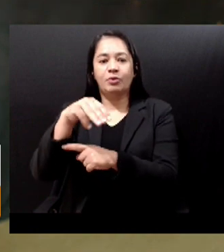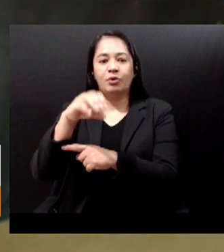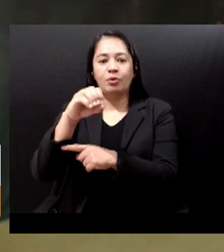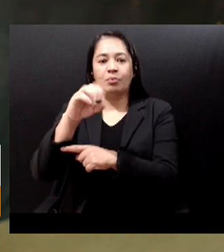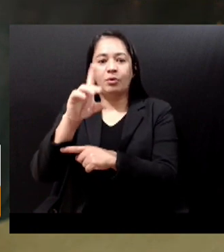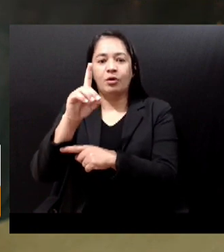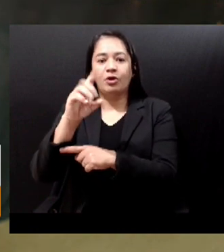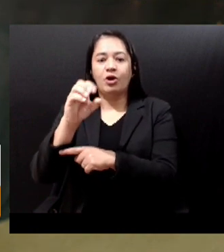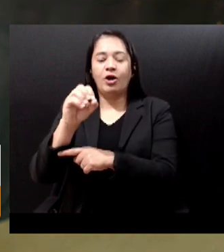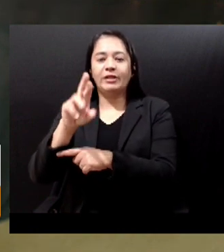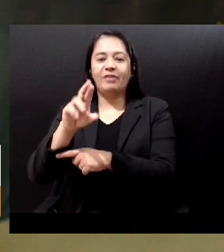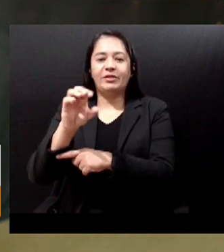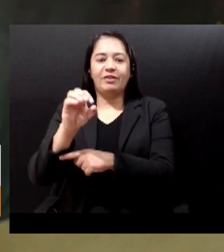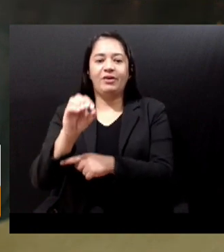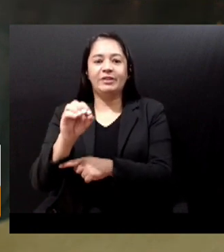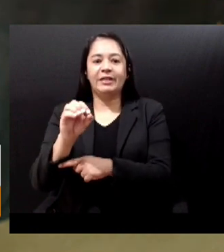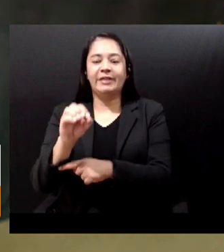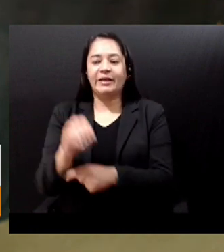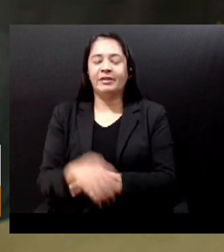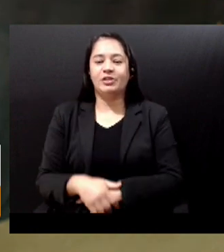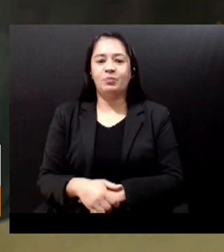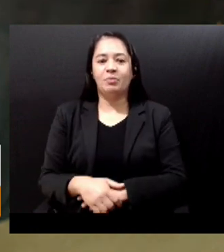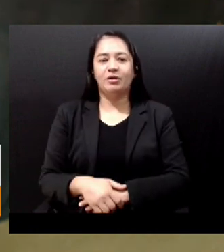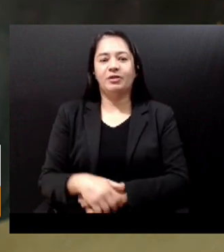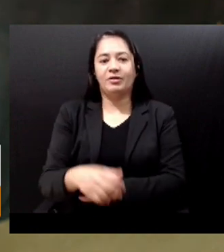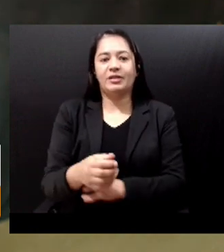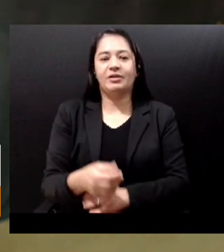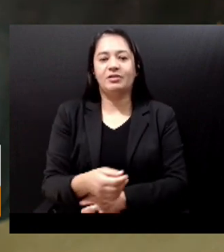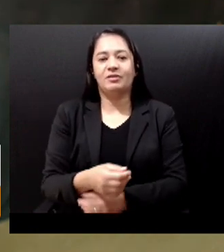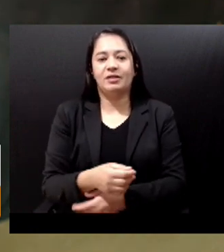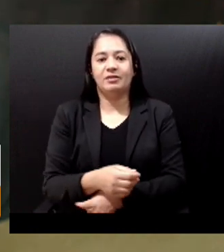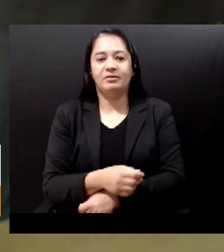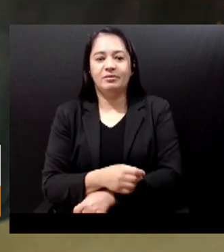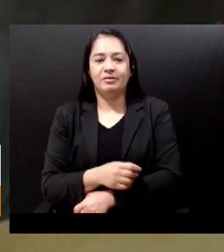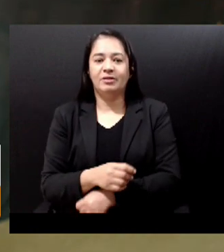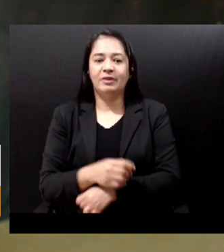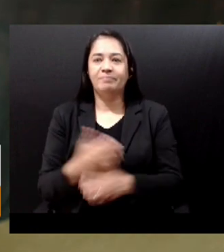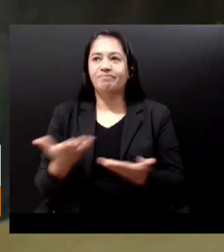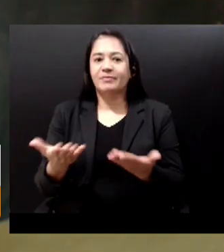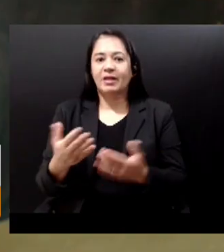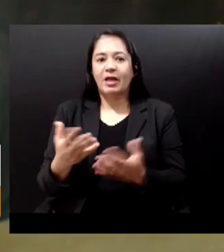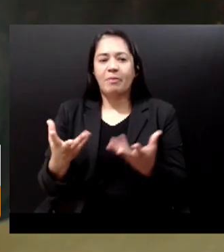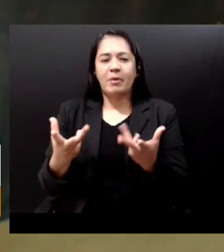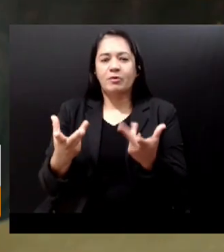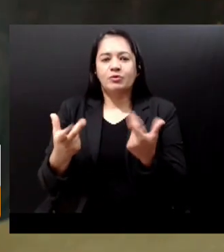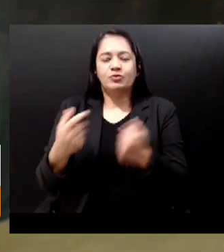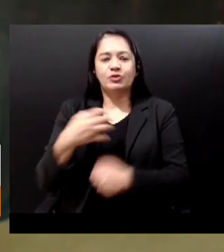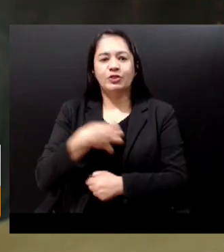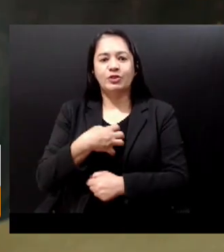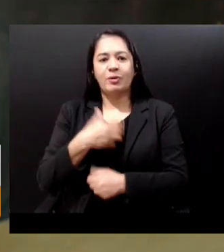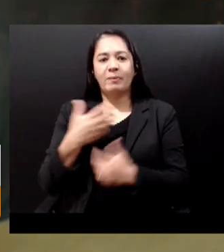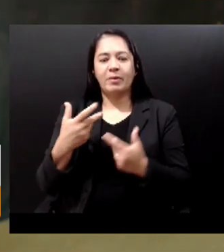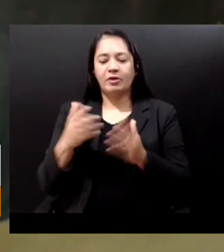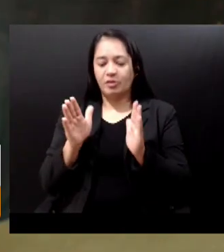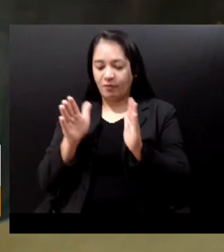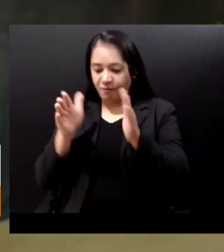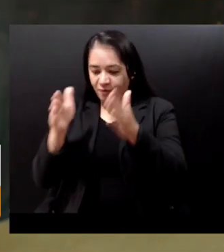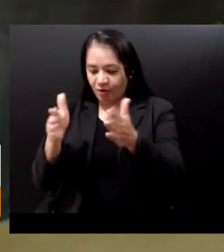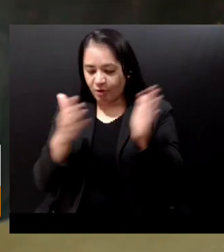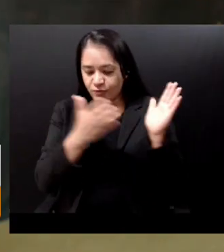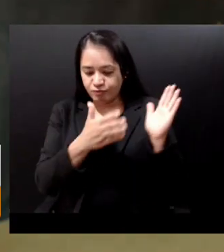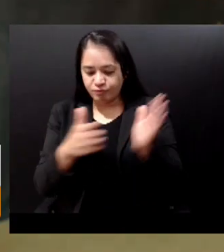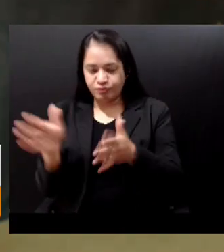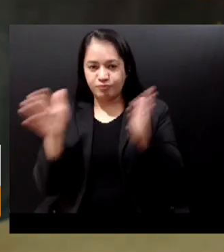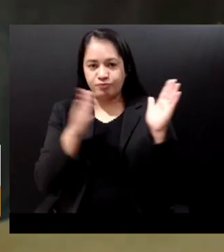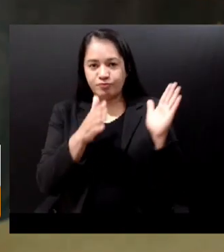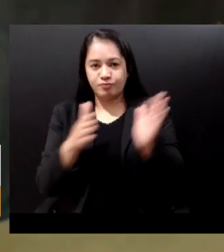técnica de Pomodoro, gente, é interessantíssima, é uma excelente maneira de manter-se focado e produtivo. Ela envolve